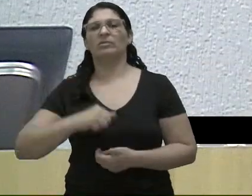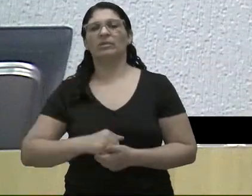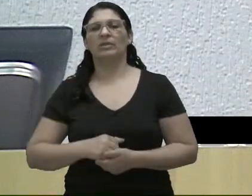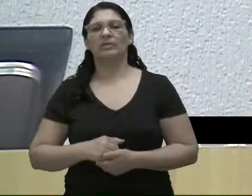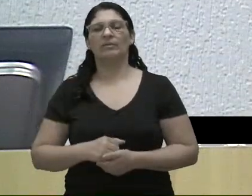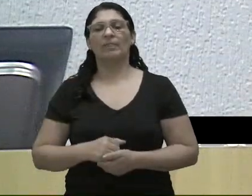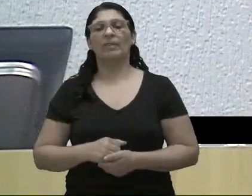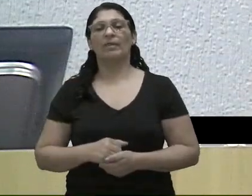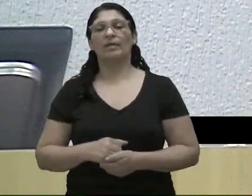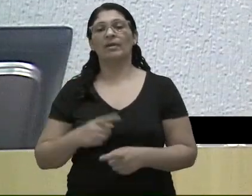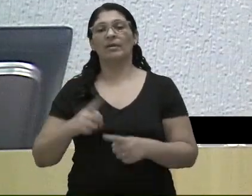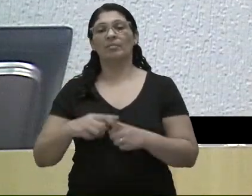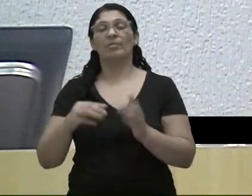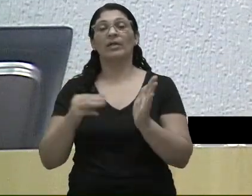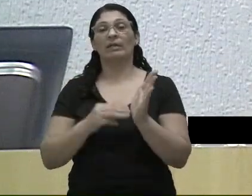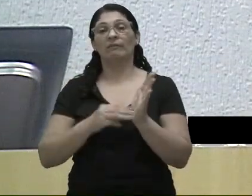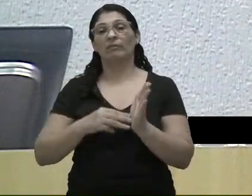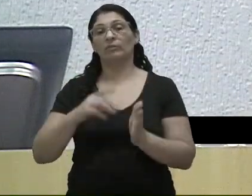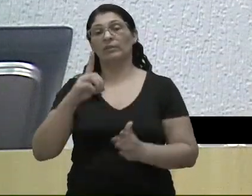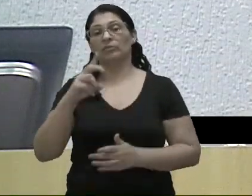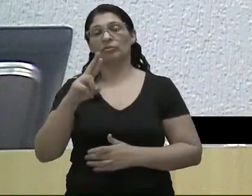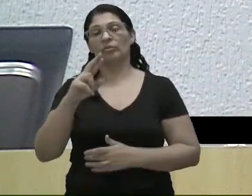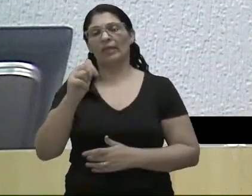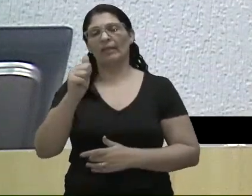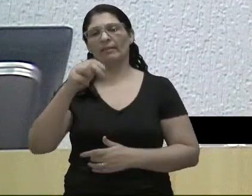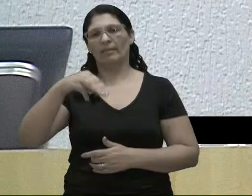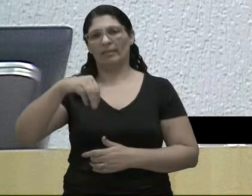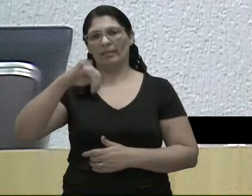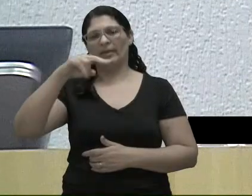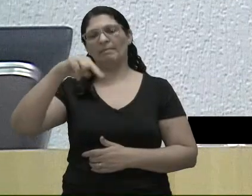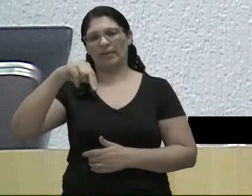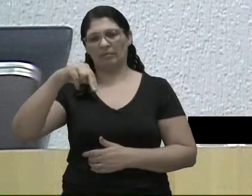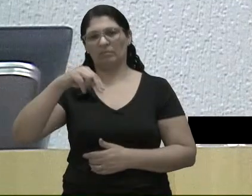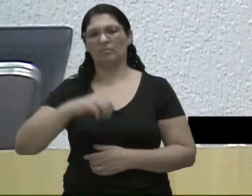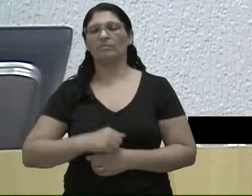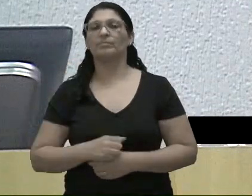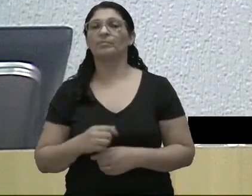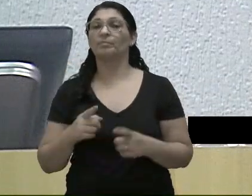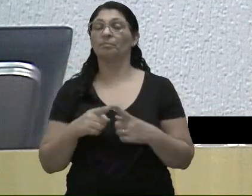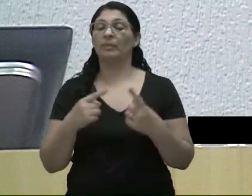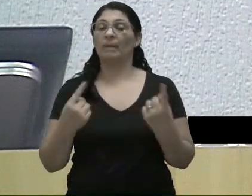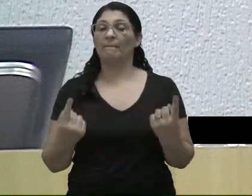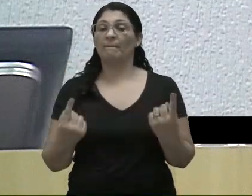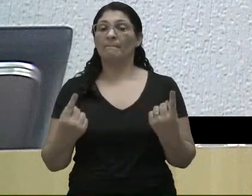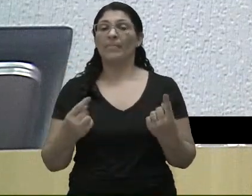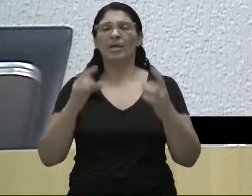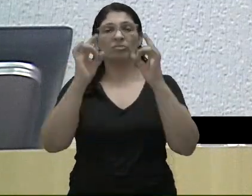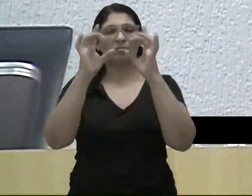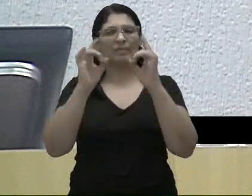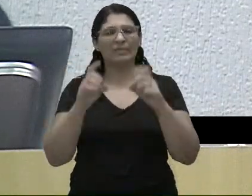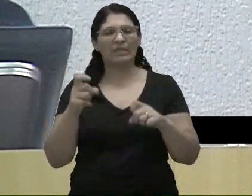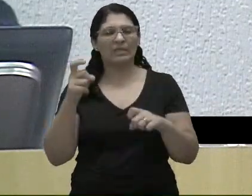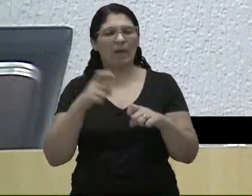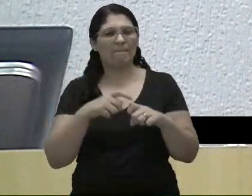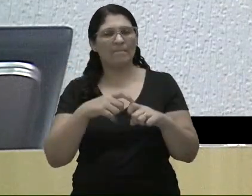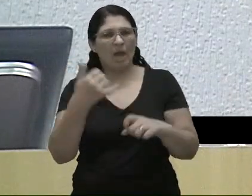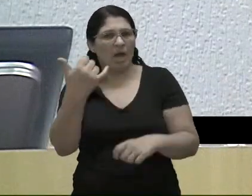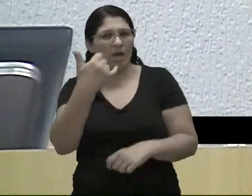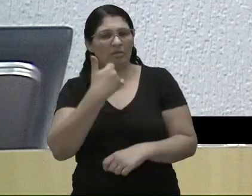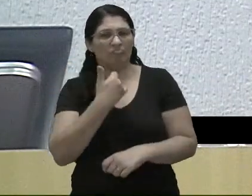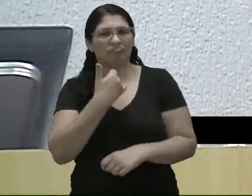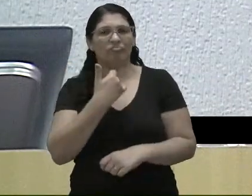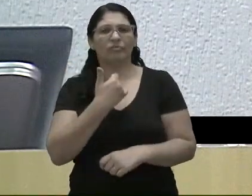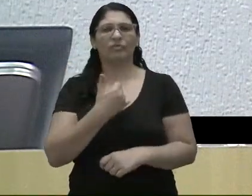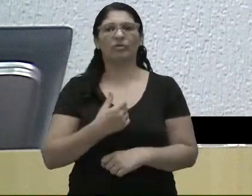falta do Dramin. Mas foi passado para mim por um especialista médico que o Dramin